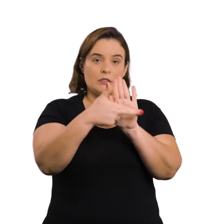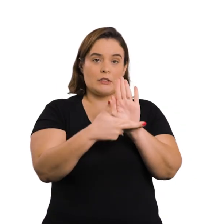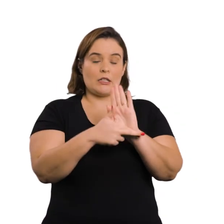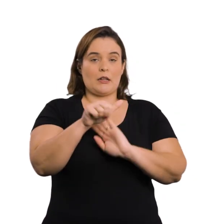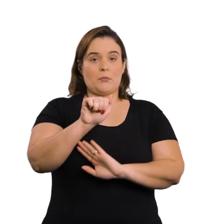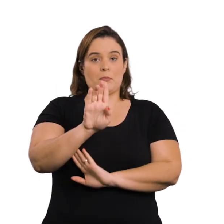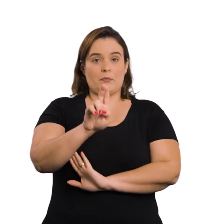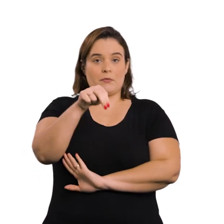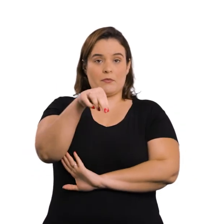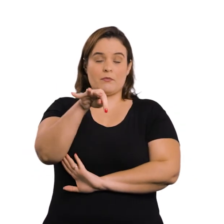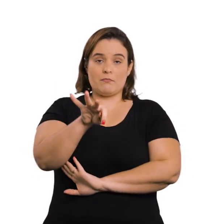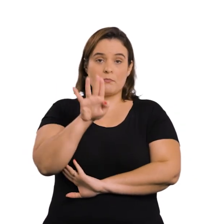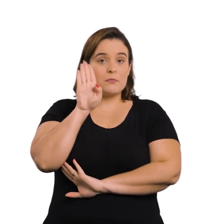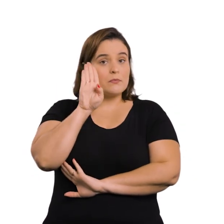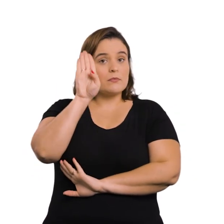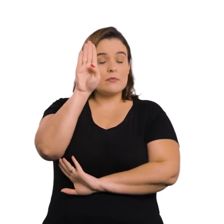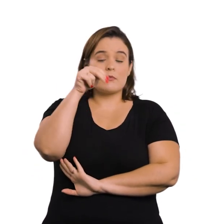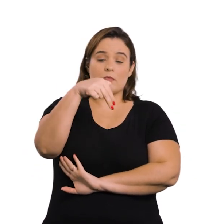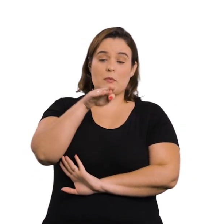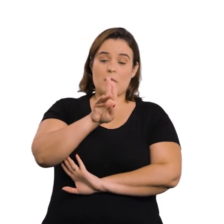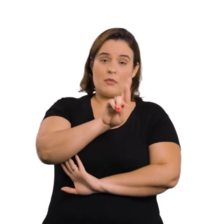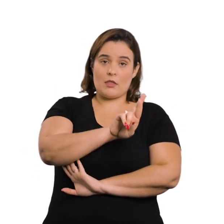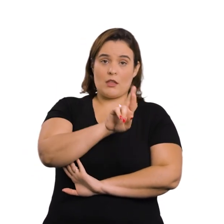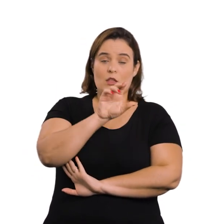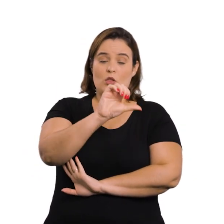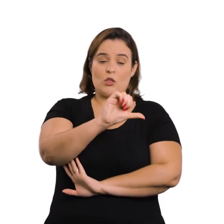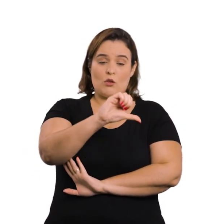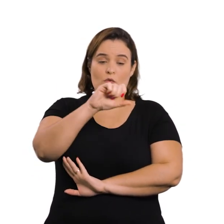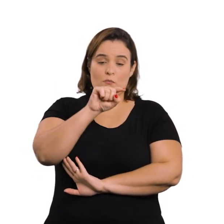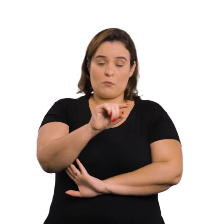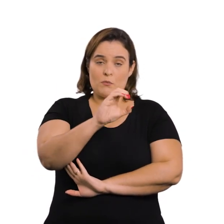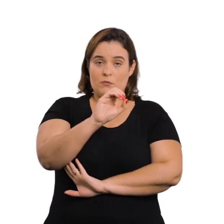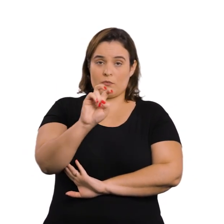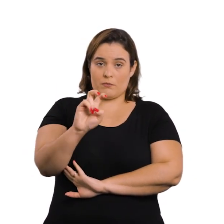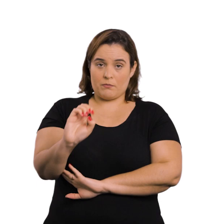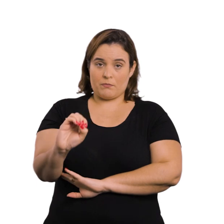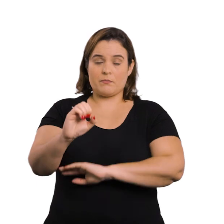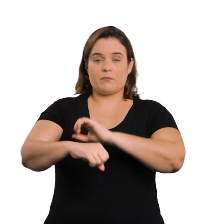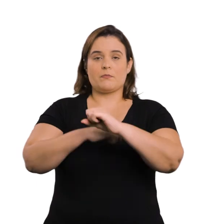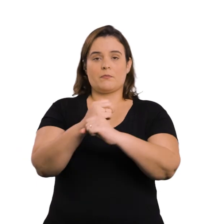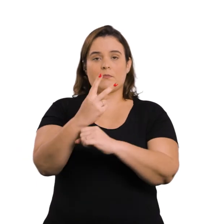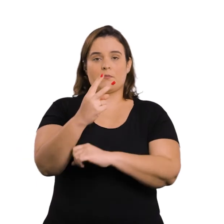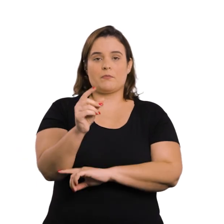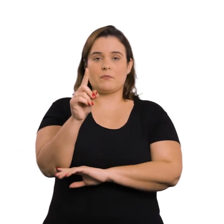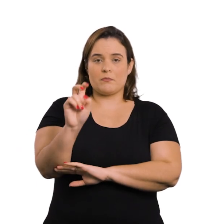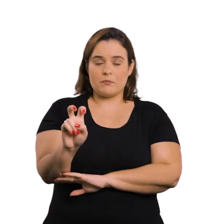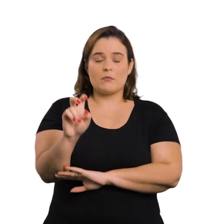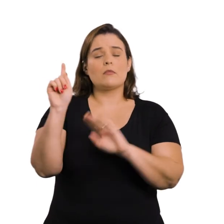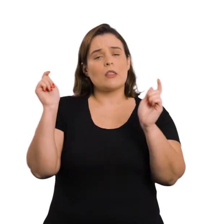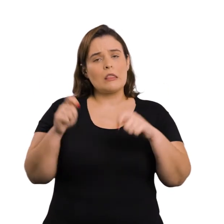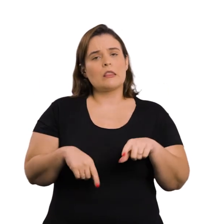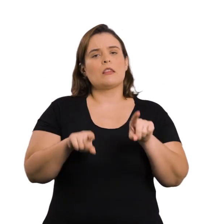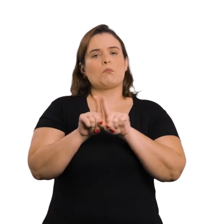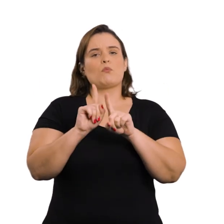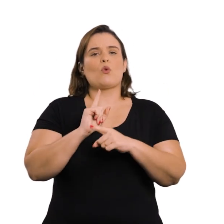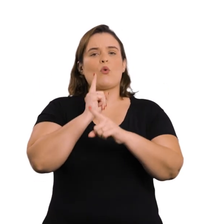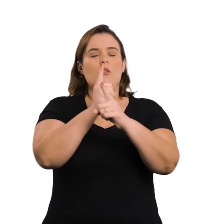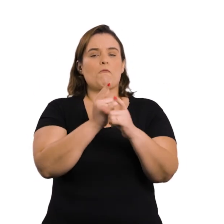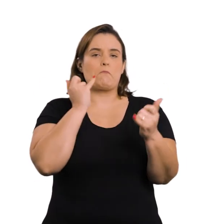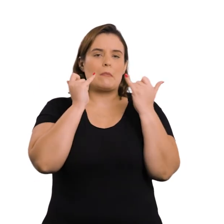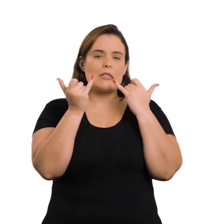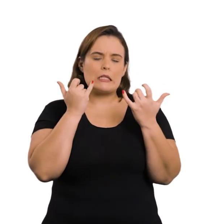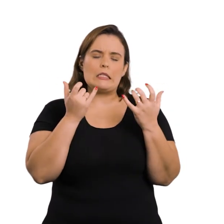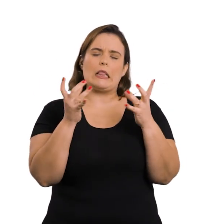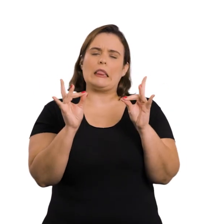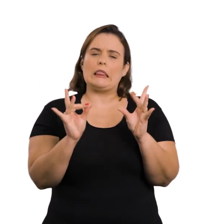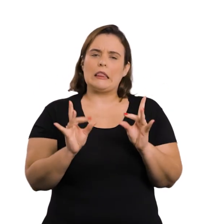e as normas da ABNT, principalmente a NBR 9050 de 2015. Você pode também